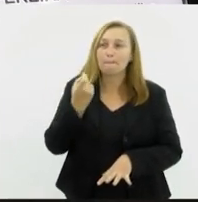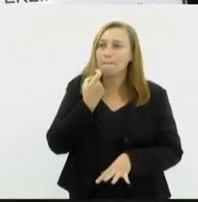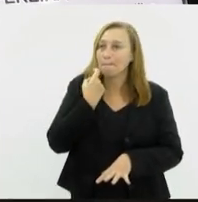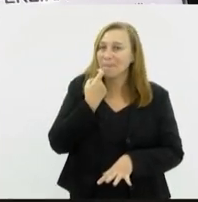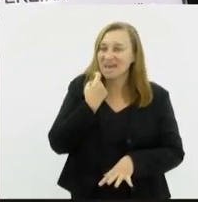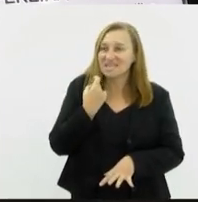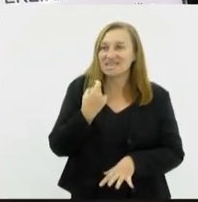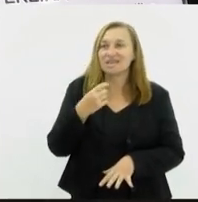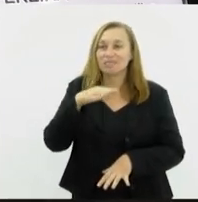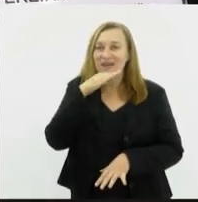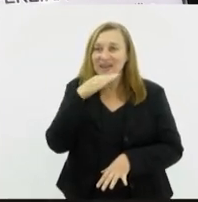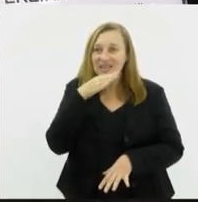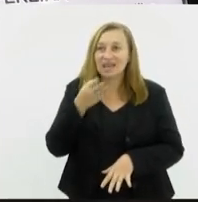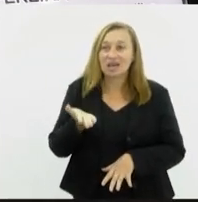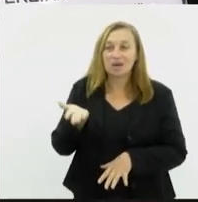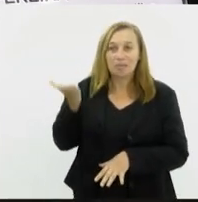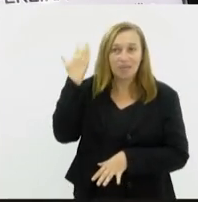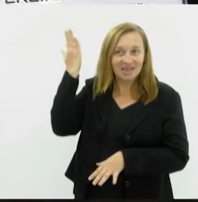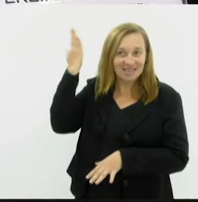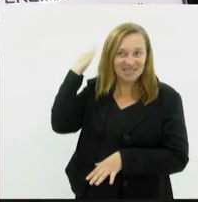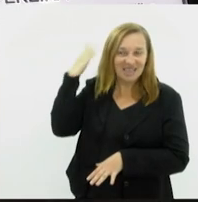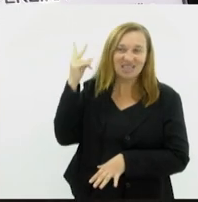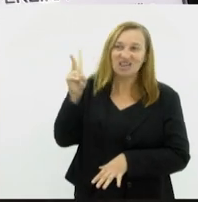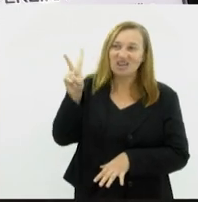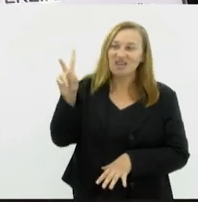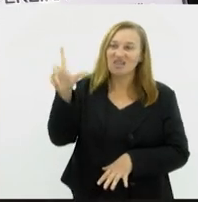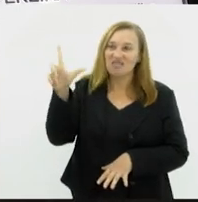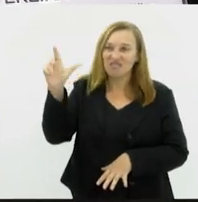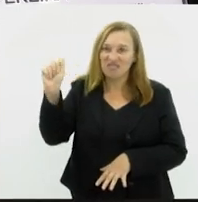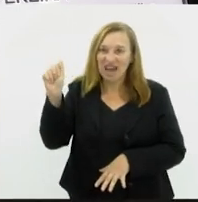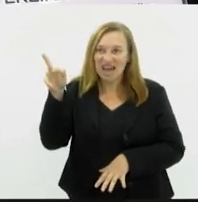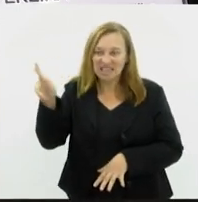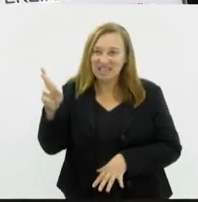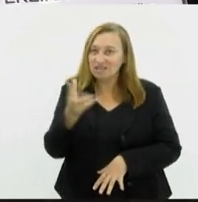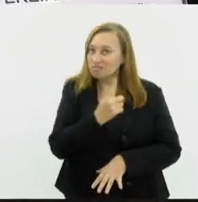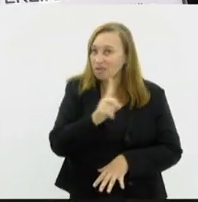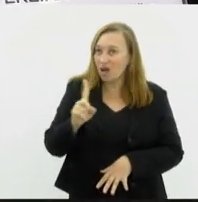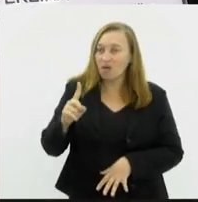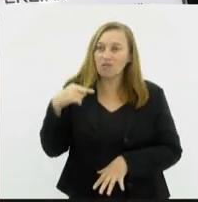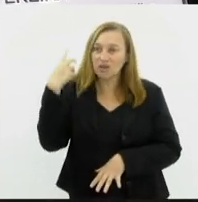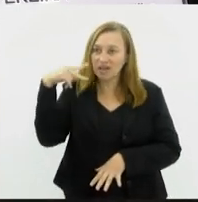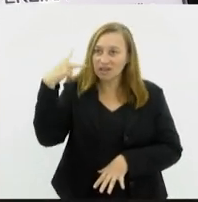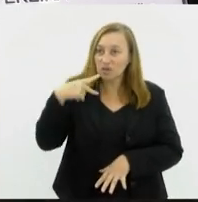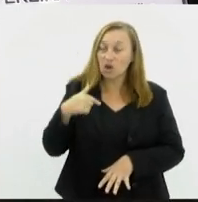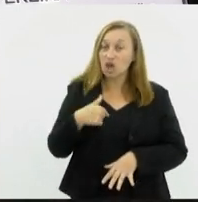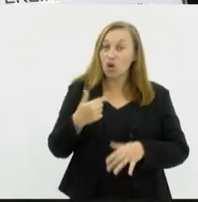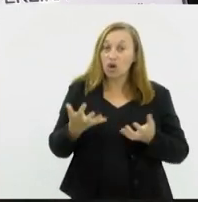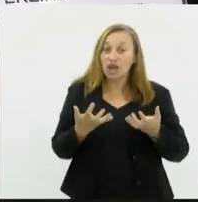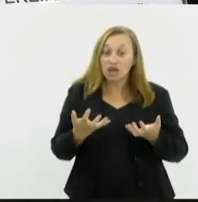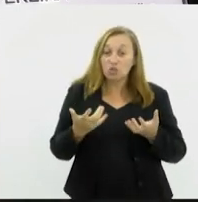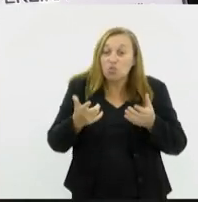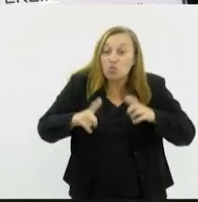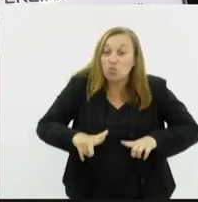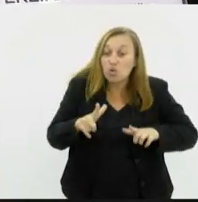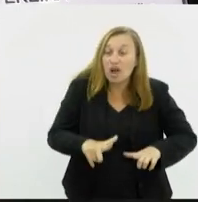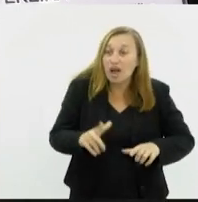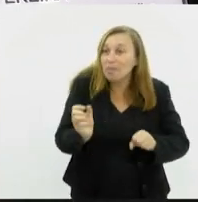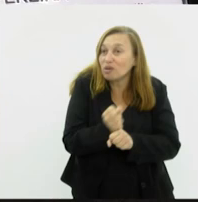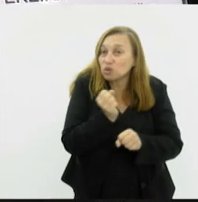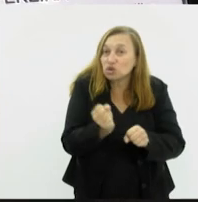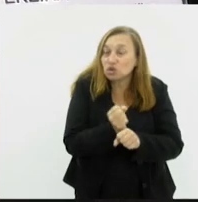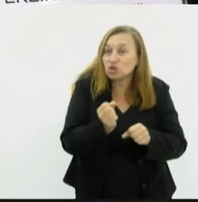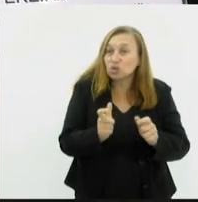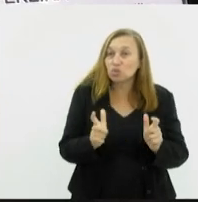atrás, Vlad da Pesca não era vereador, eu naquele desespero, precisando de um espaço para construir uma sede que